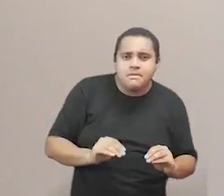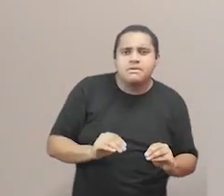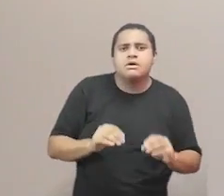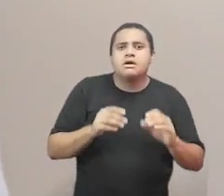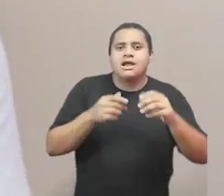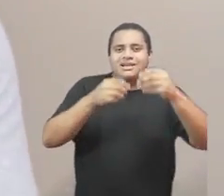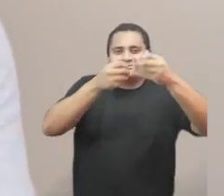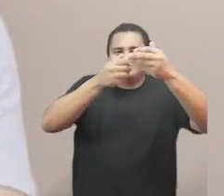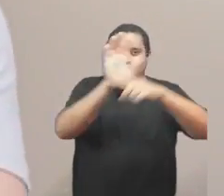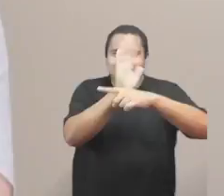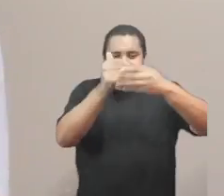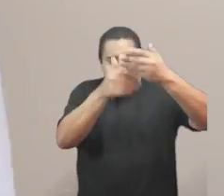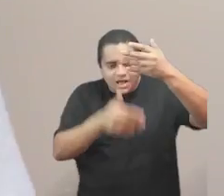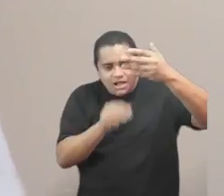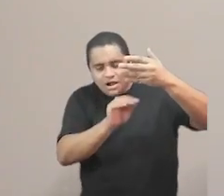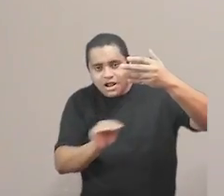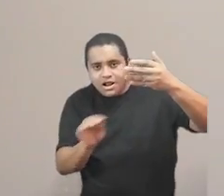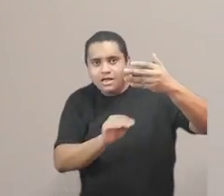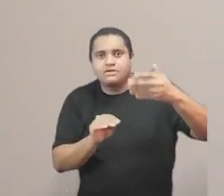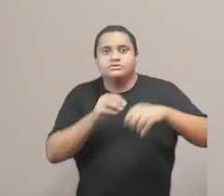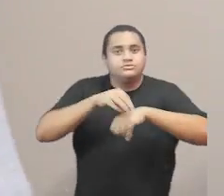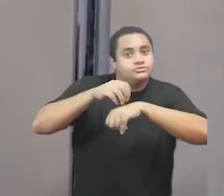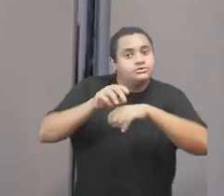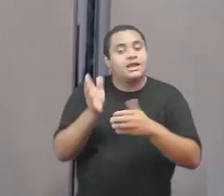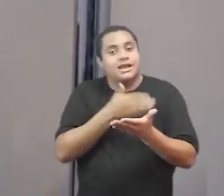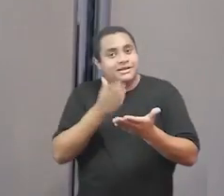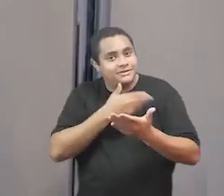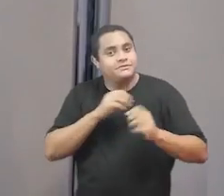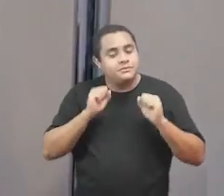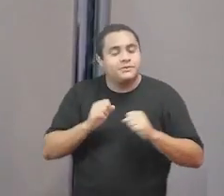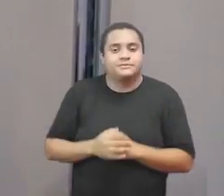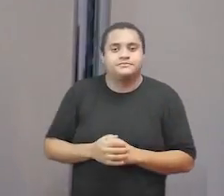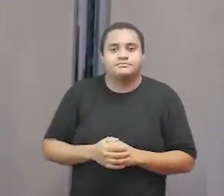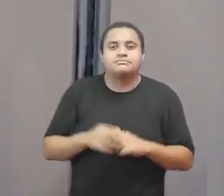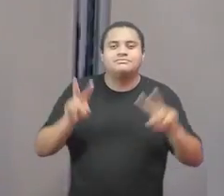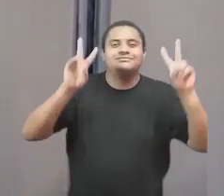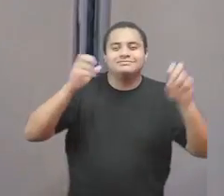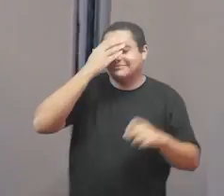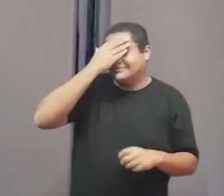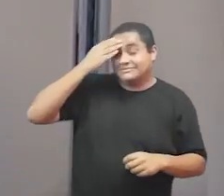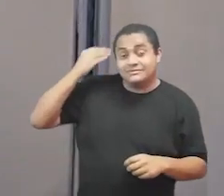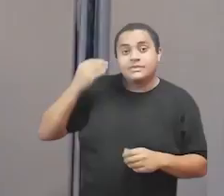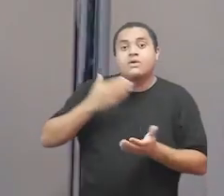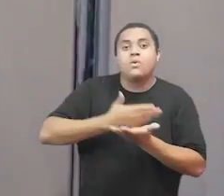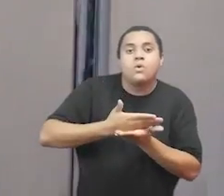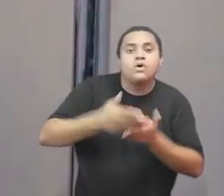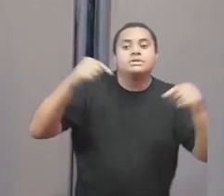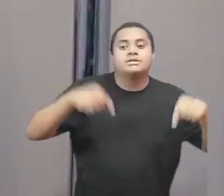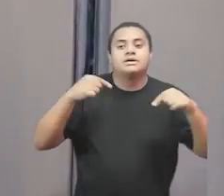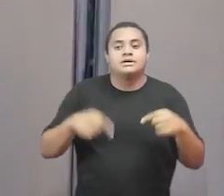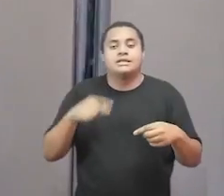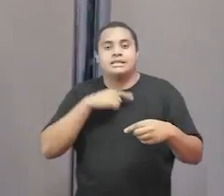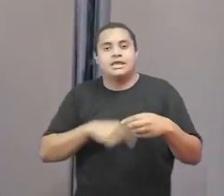sobre tal assunto, recomendo começar por esse livro aqui. Dito tudo isso sobre esquecimento, vamos começar agora a esquecer.